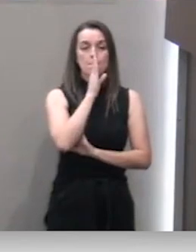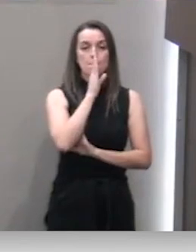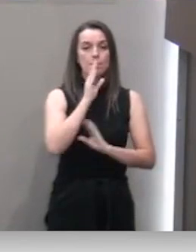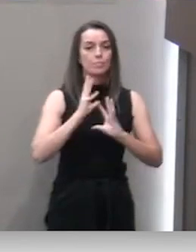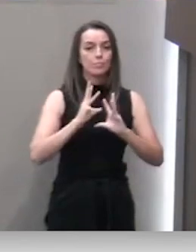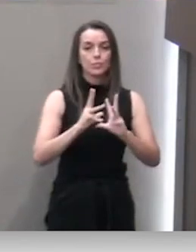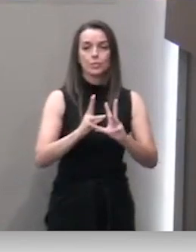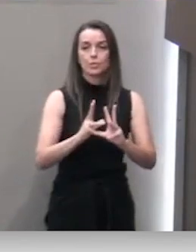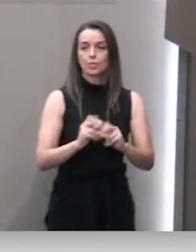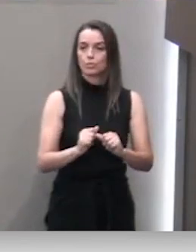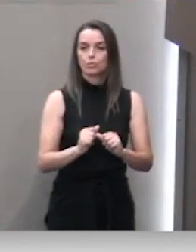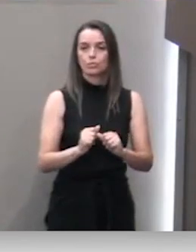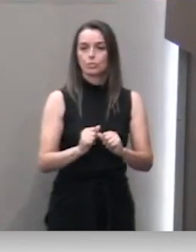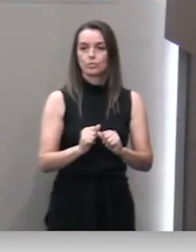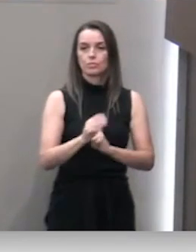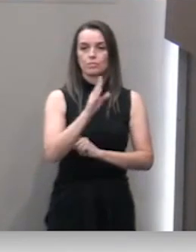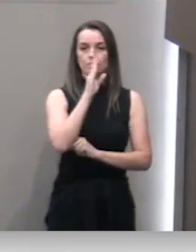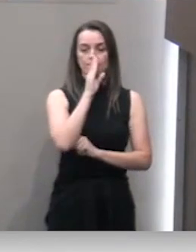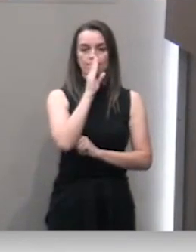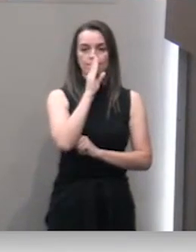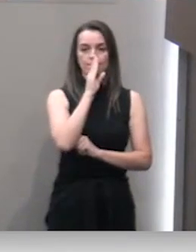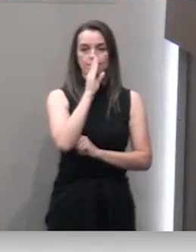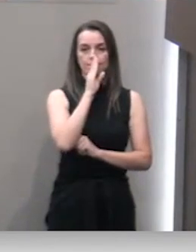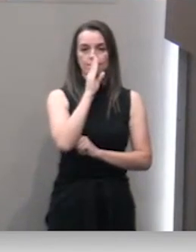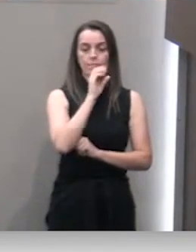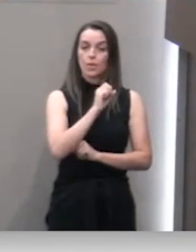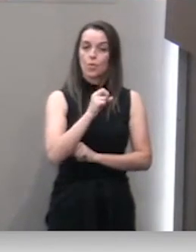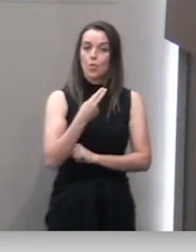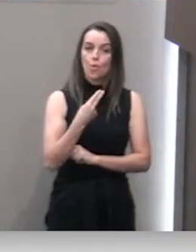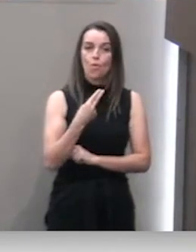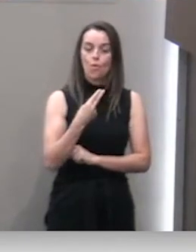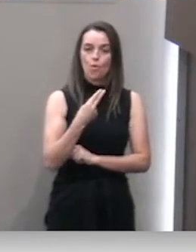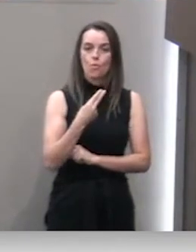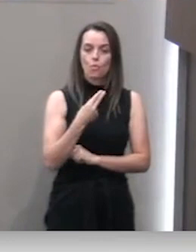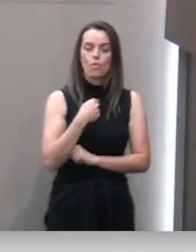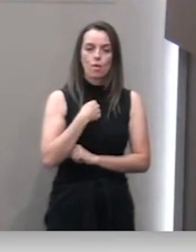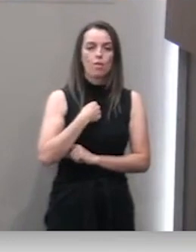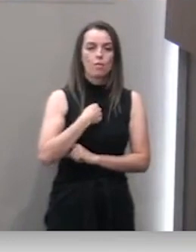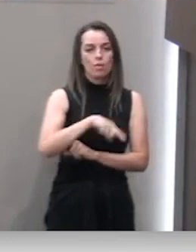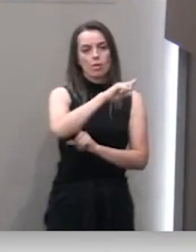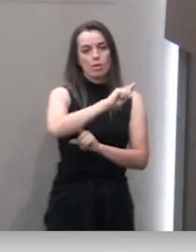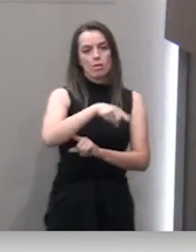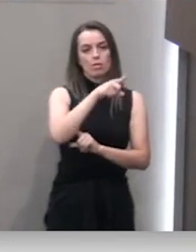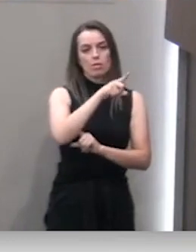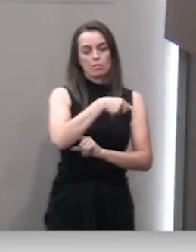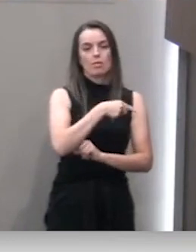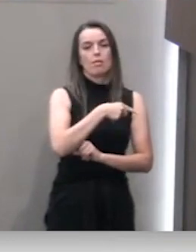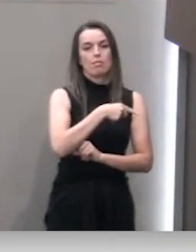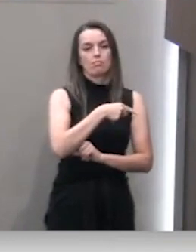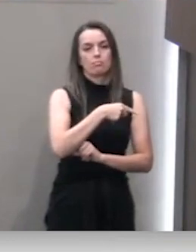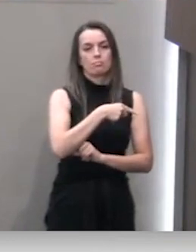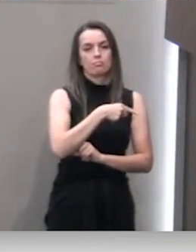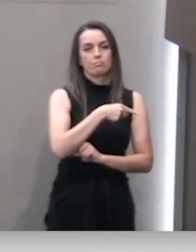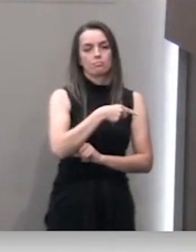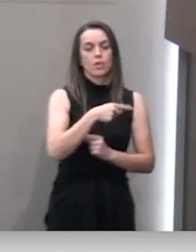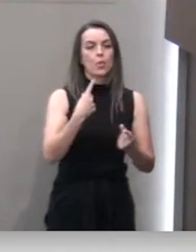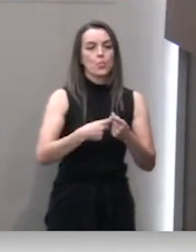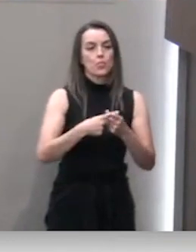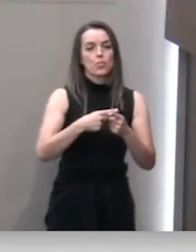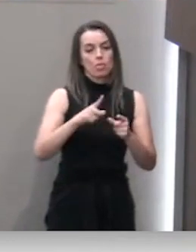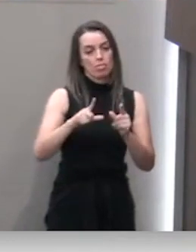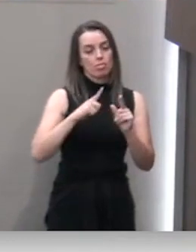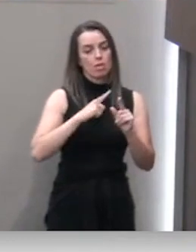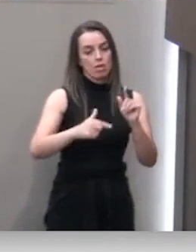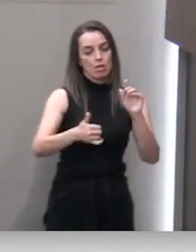eu não gostaria de suspender a sessão, mas eu vou ser bem sincero. Eu vou respeitar o regimento dessa casa. E quem